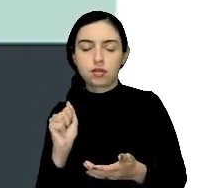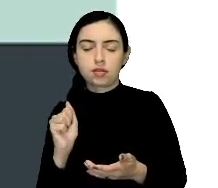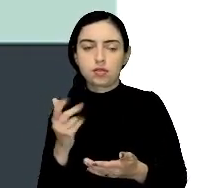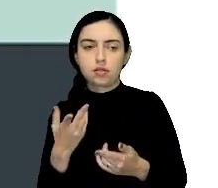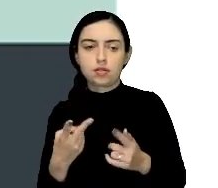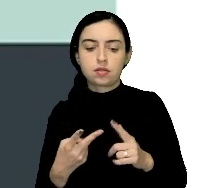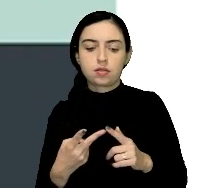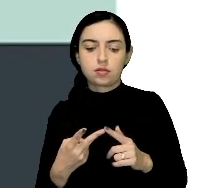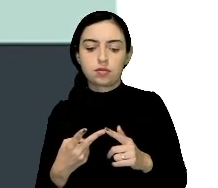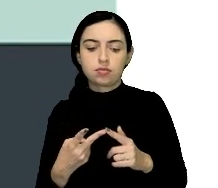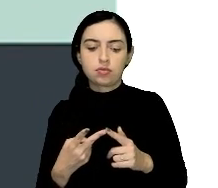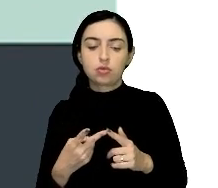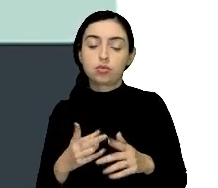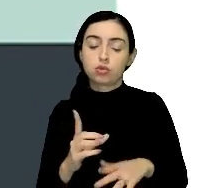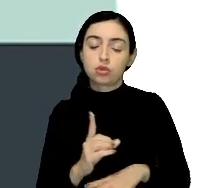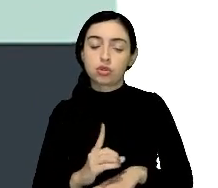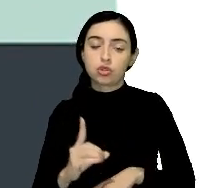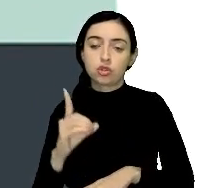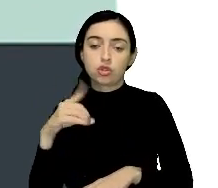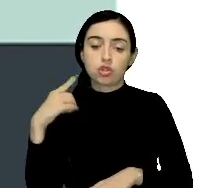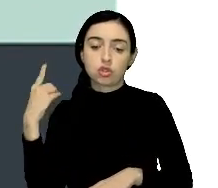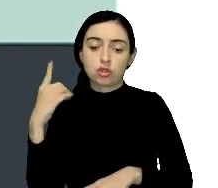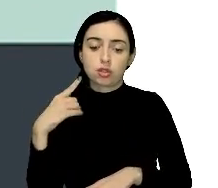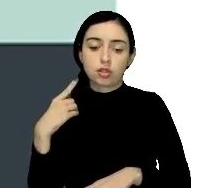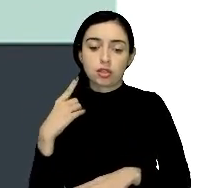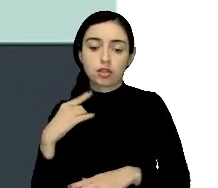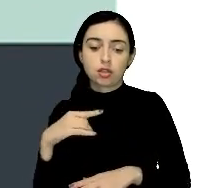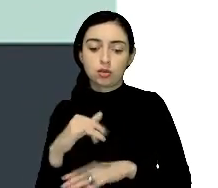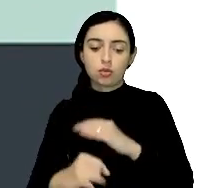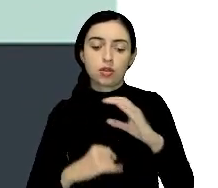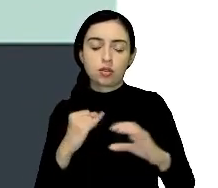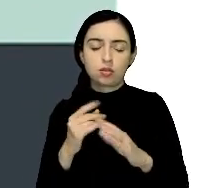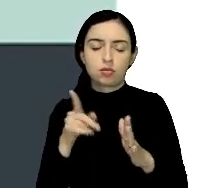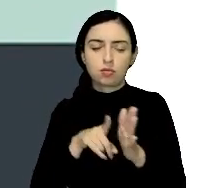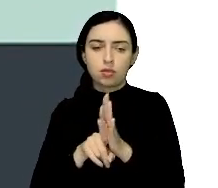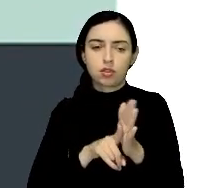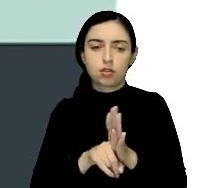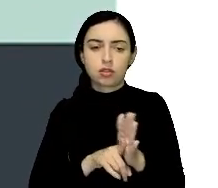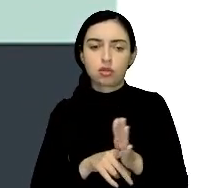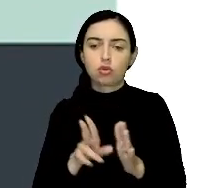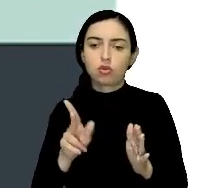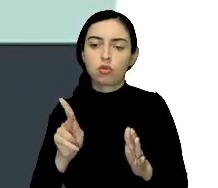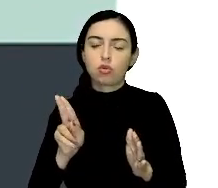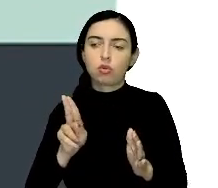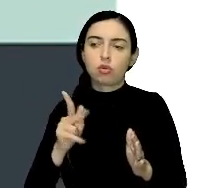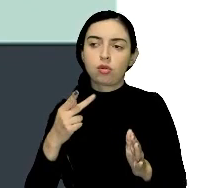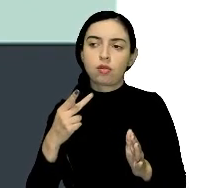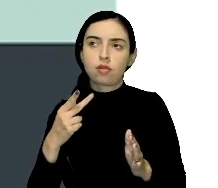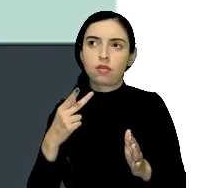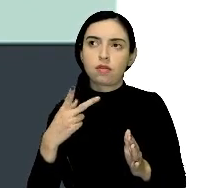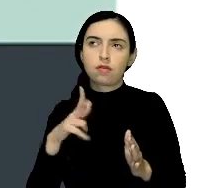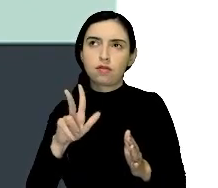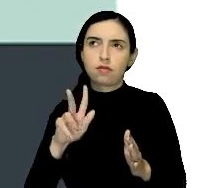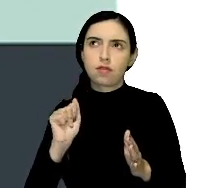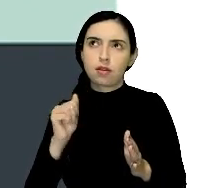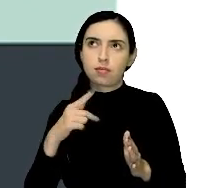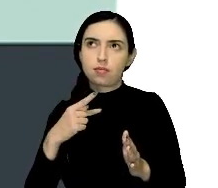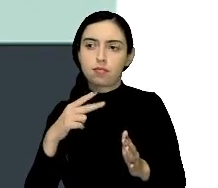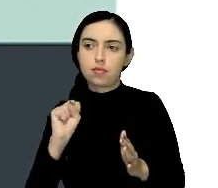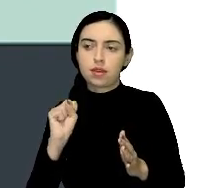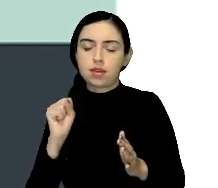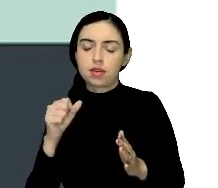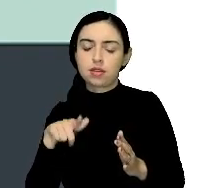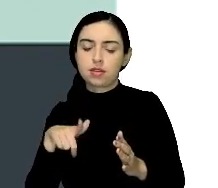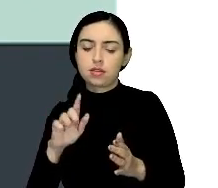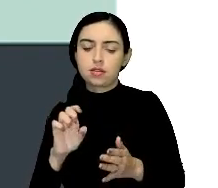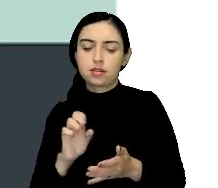Direito Internacional pela Faculdade de Direito da USP, pesquisador da FAPESP, professor de Direito Internacional da PUC de